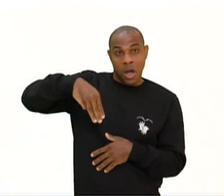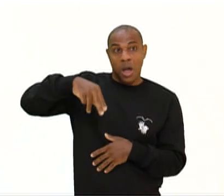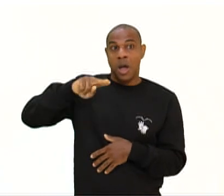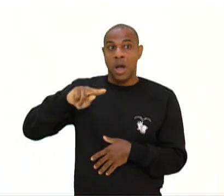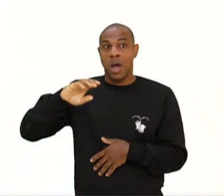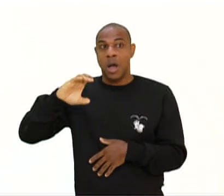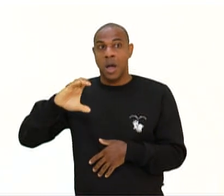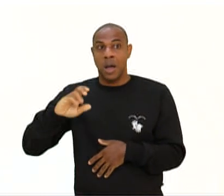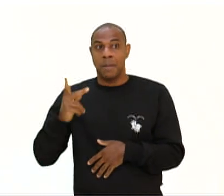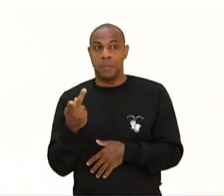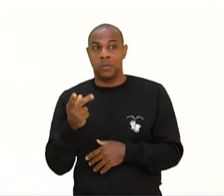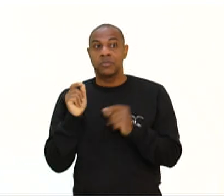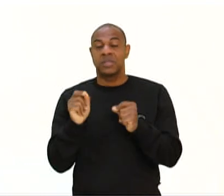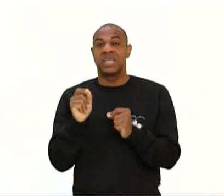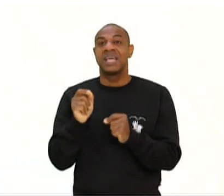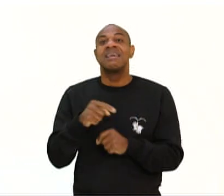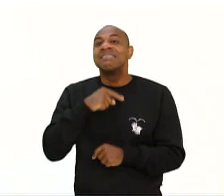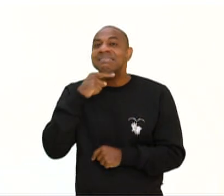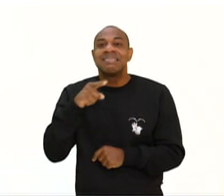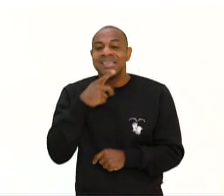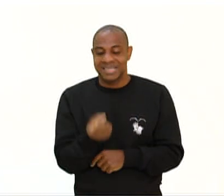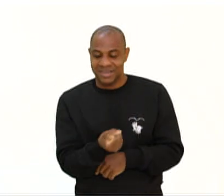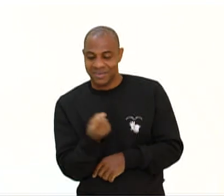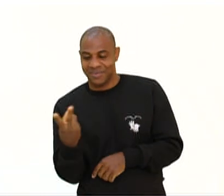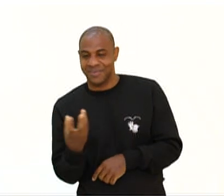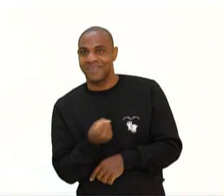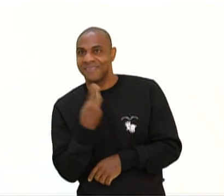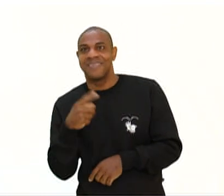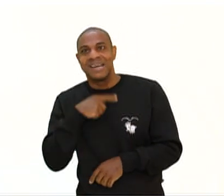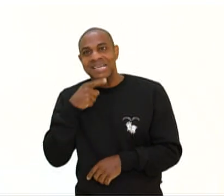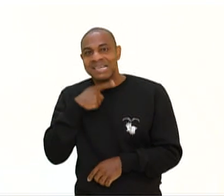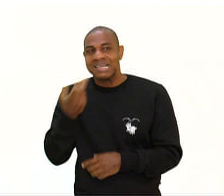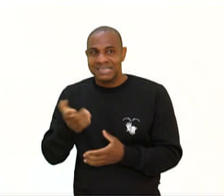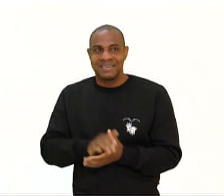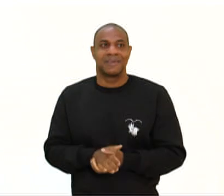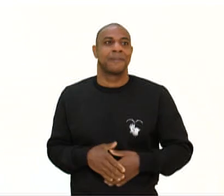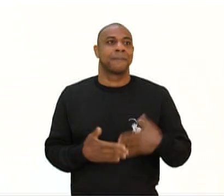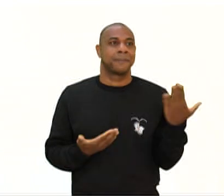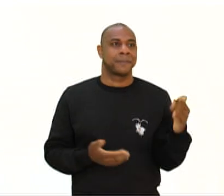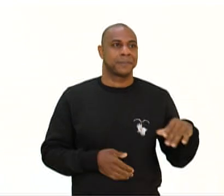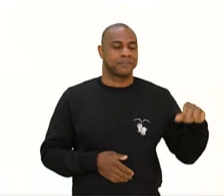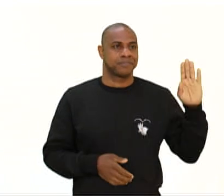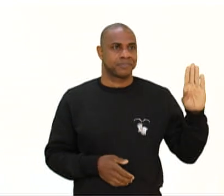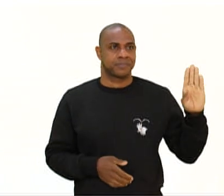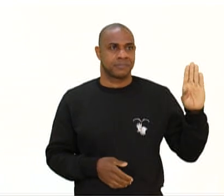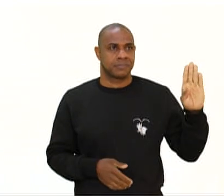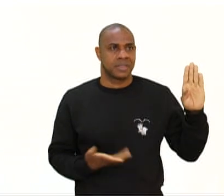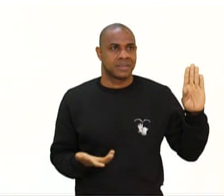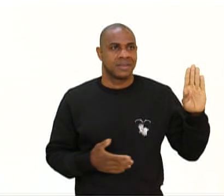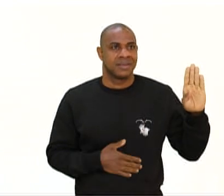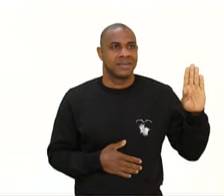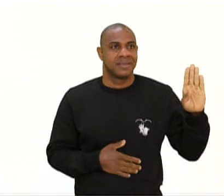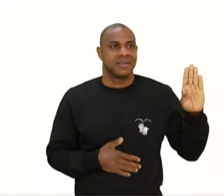not many tourists. Eu gostei daqui, ou eu gosto daqui, né? Não há muitos turistas,